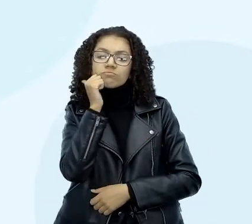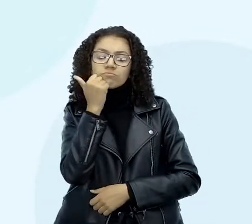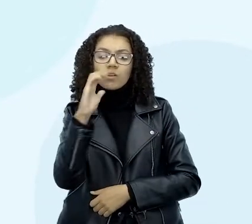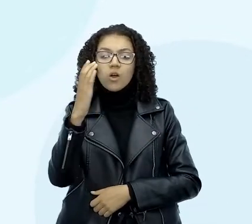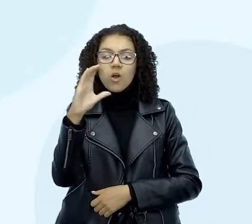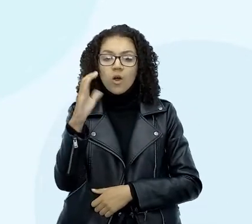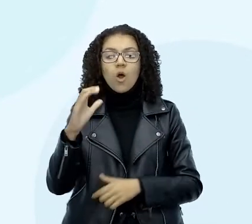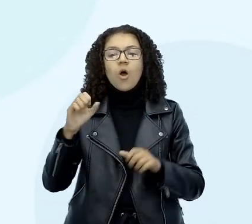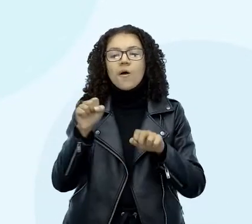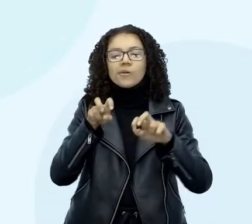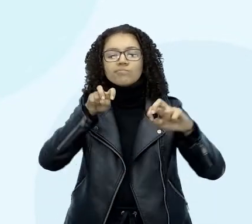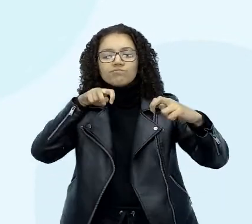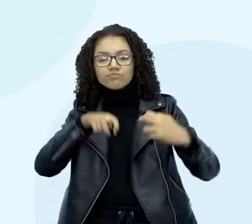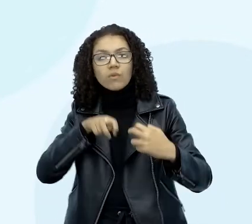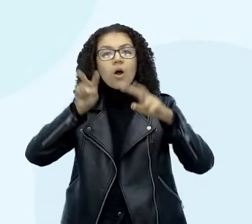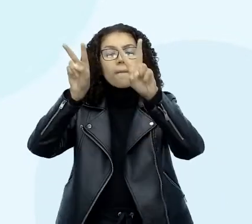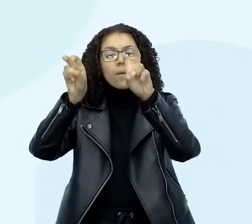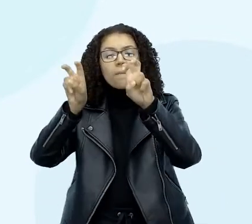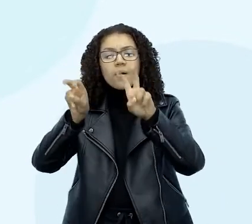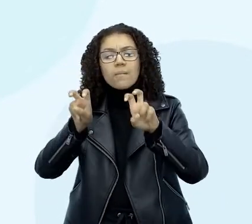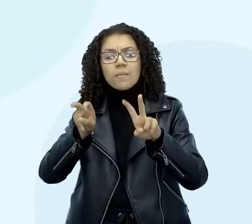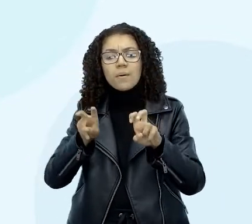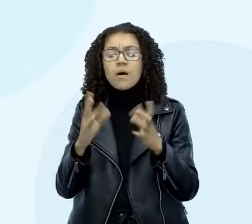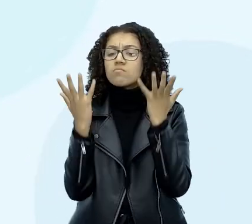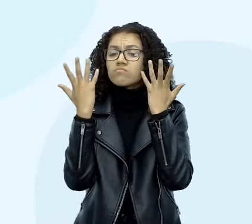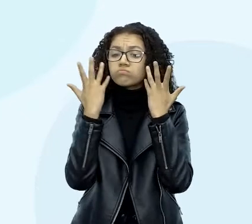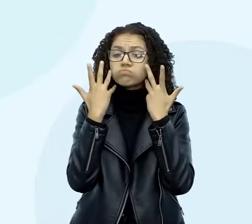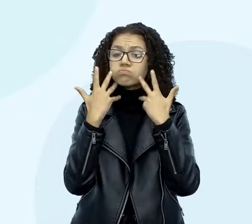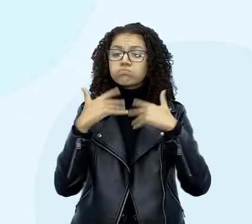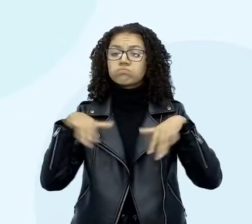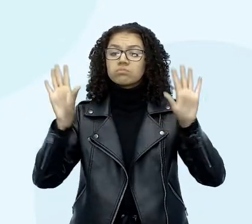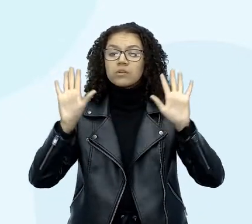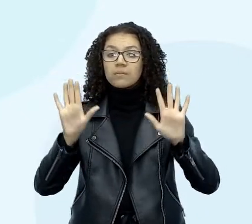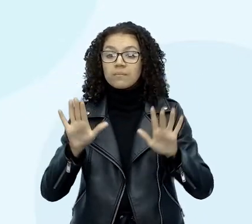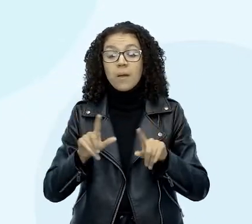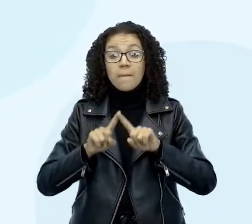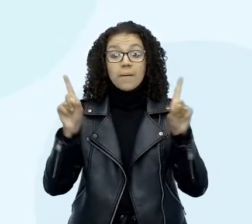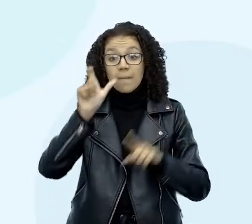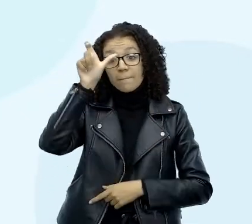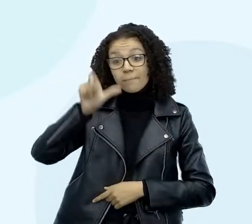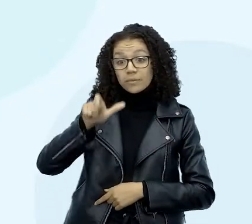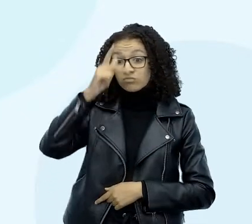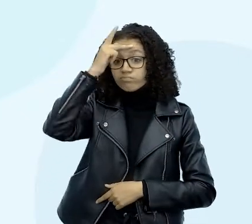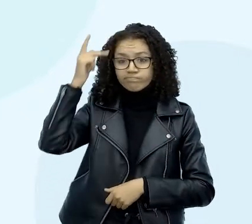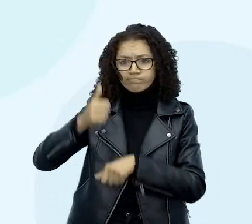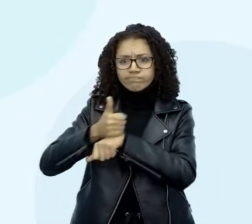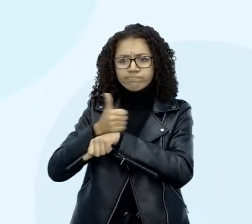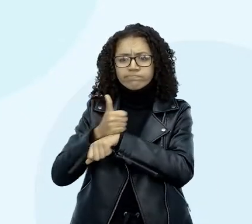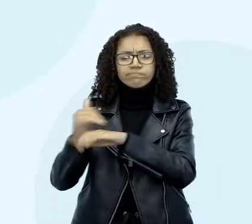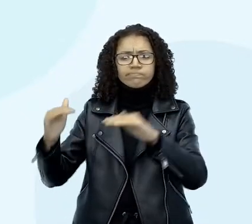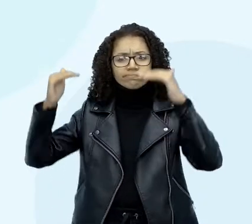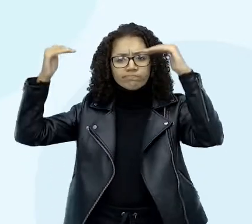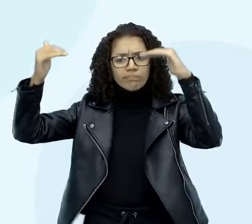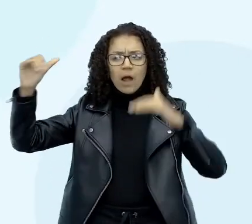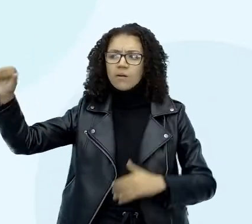uma roda, né? Então, sempre trazem cientistas conversando em uma roda de conversa.